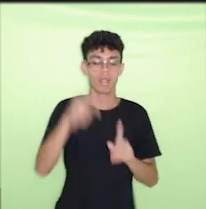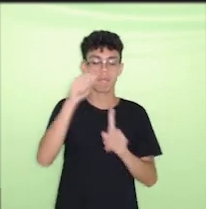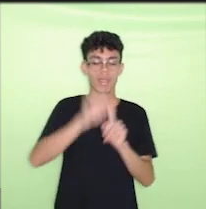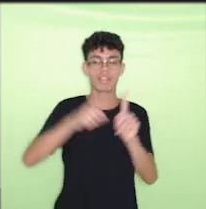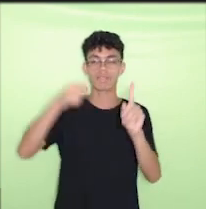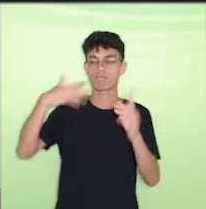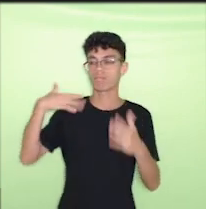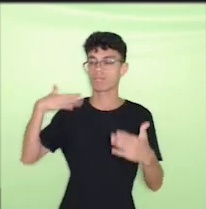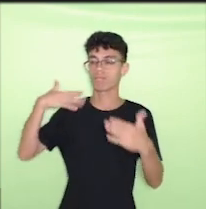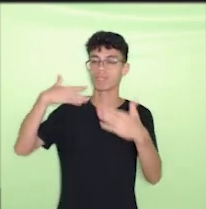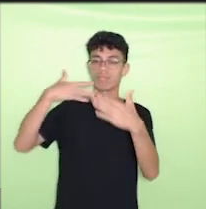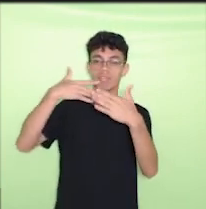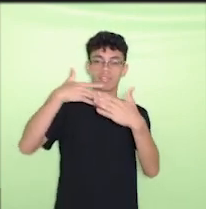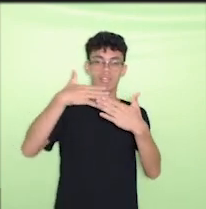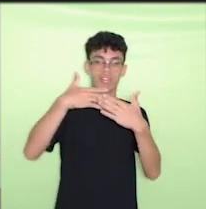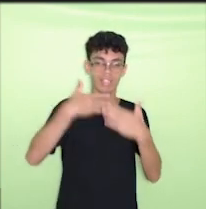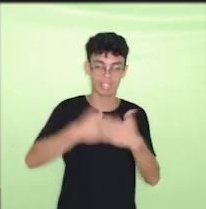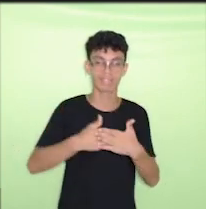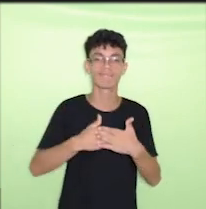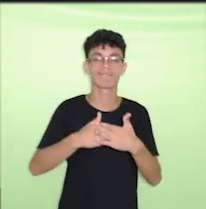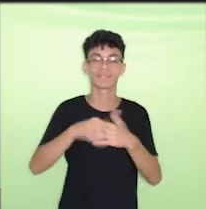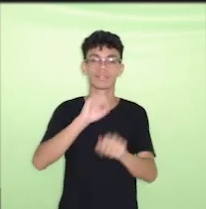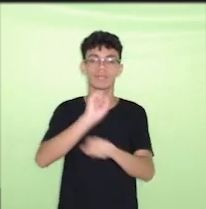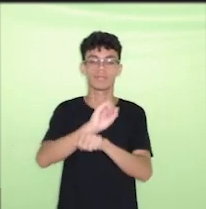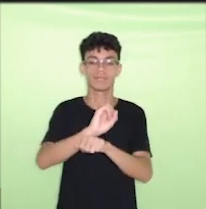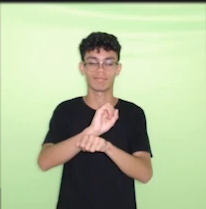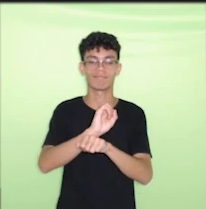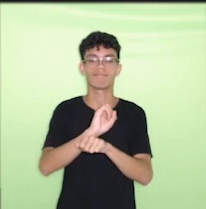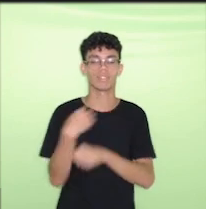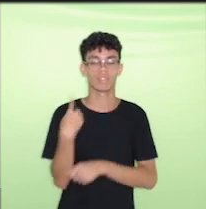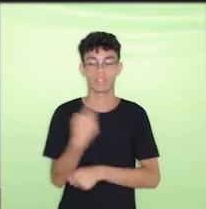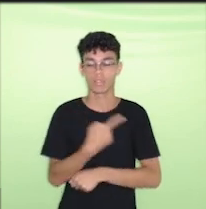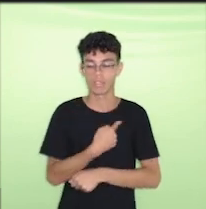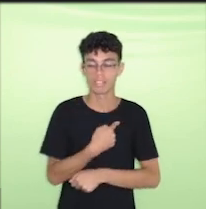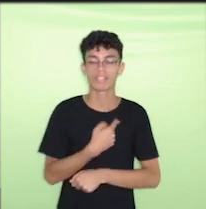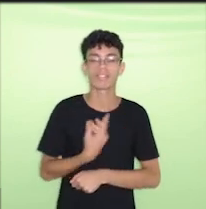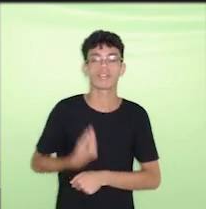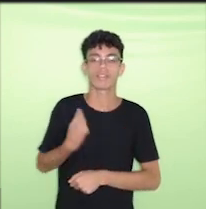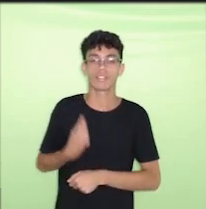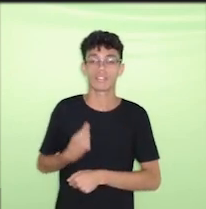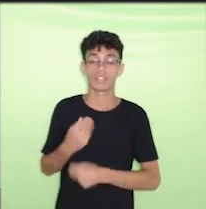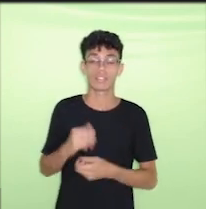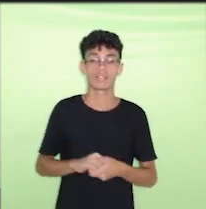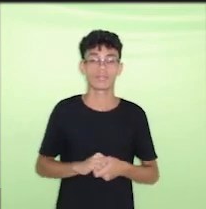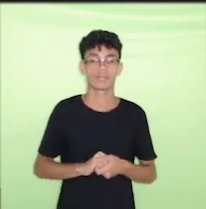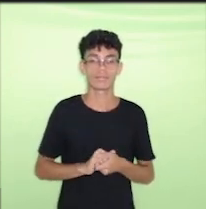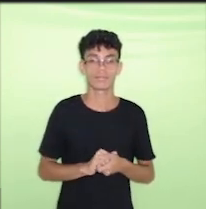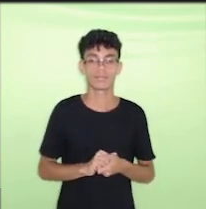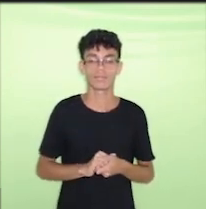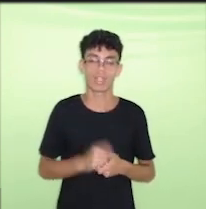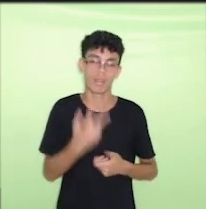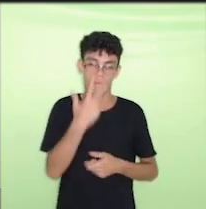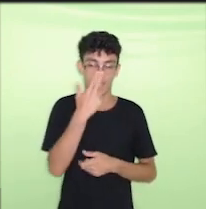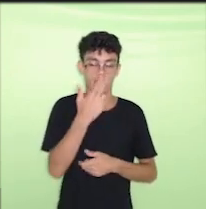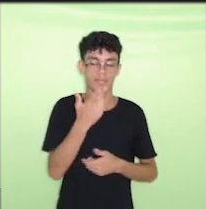meses totalmente parados que nós passamos. E eu acho que